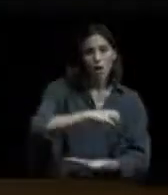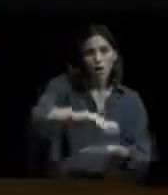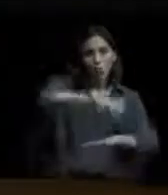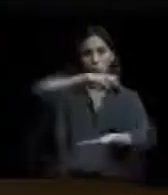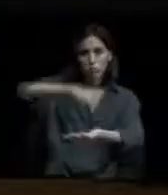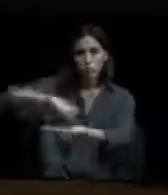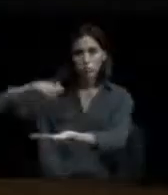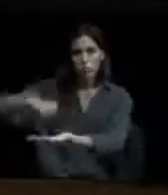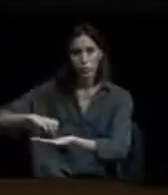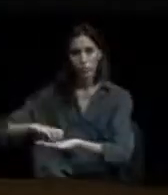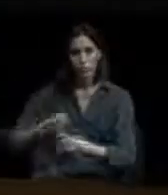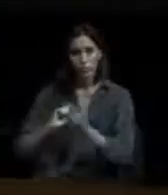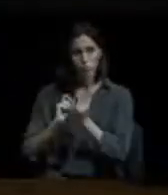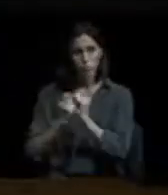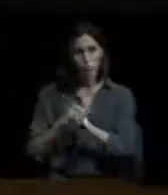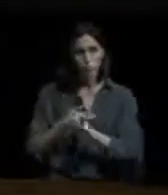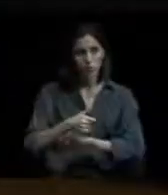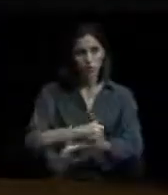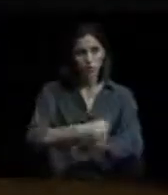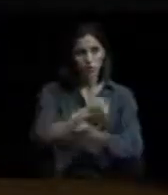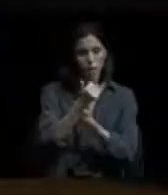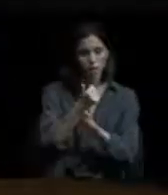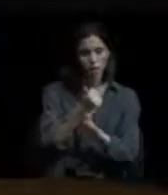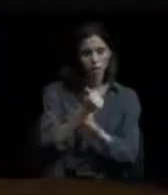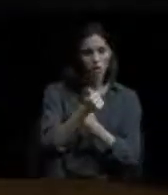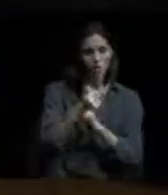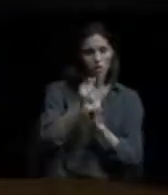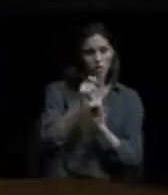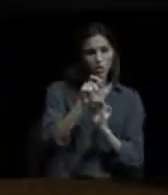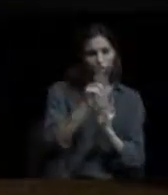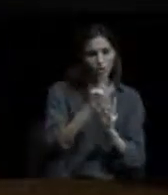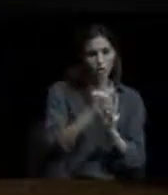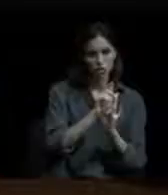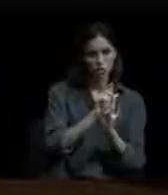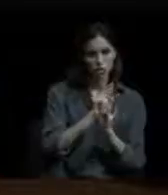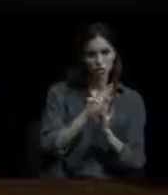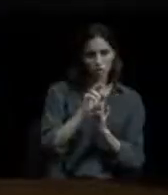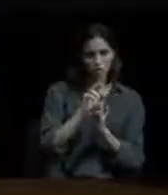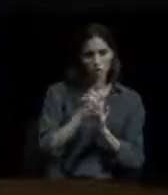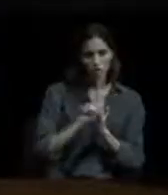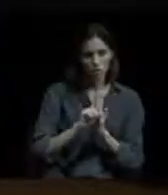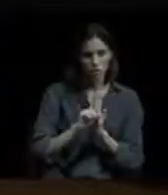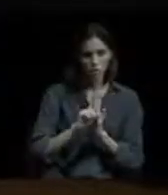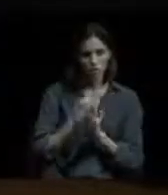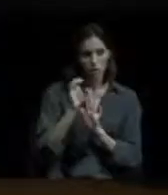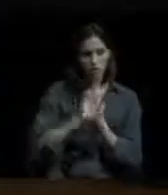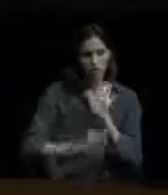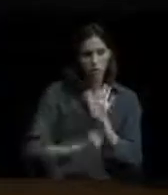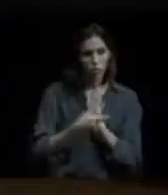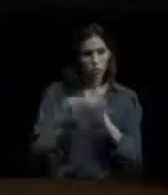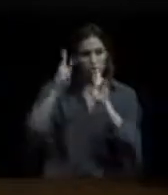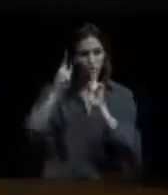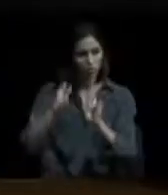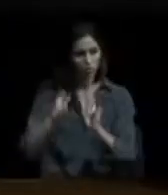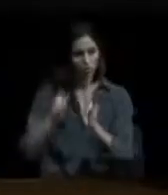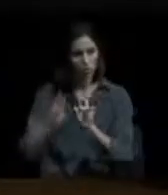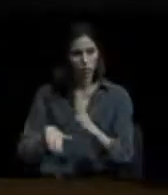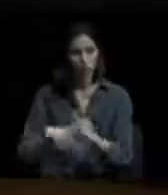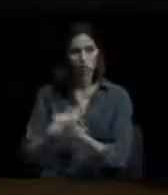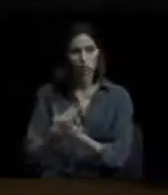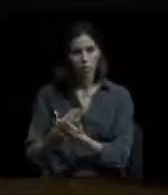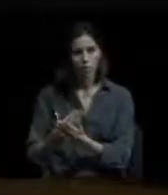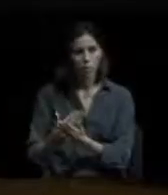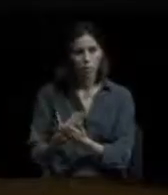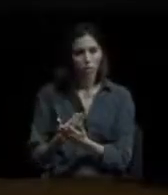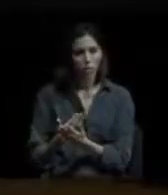departamento vital para a organização da cidade. Os critérios para o desenvolvimento urbanístico e para a recuperação do edificado têm sido um dos temas com relevante divergência